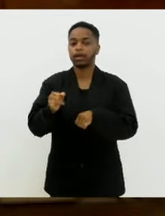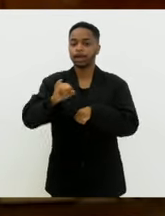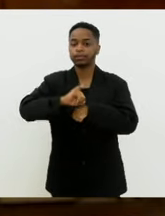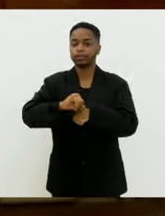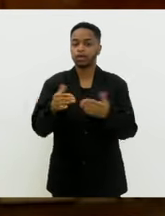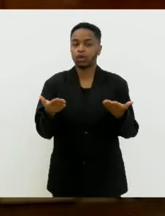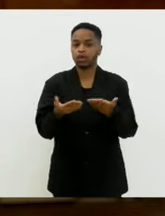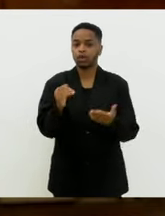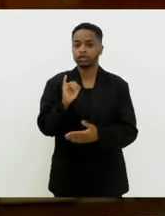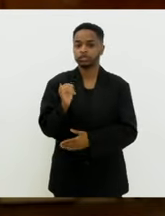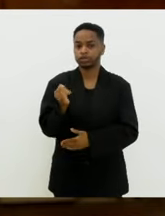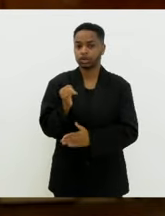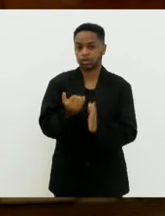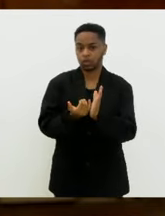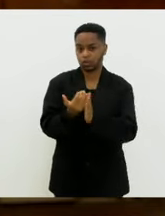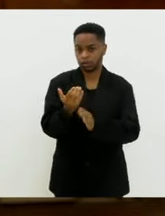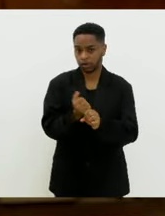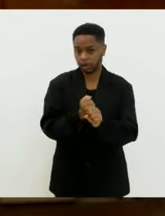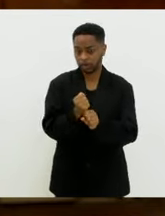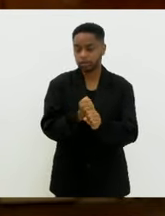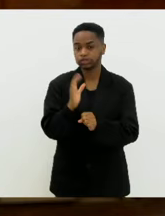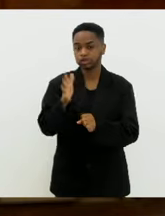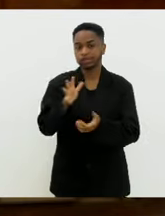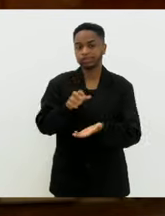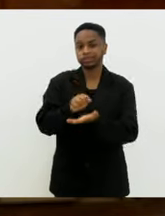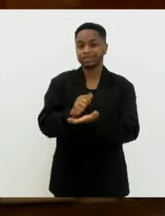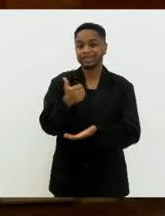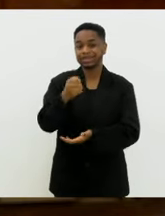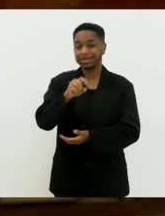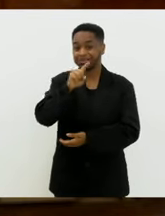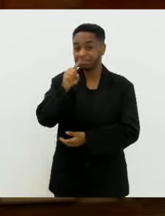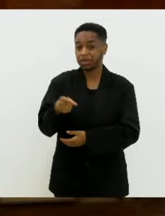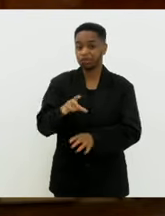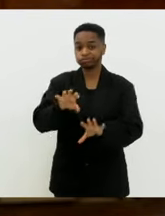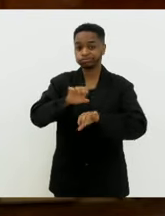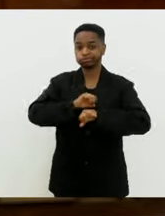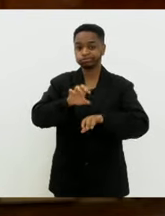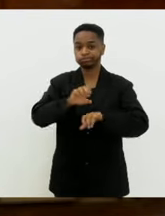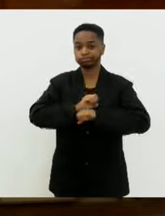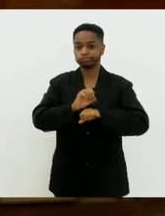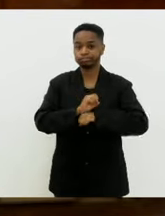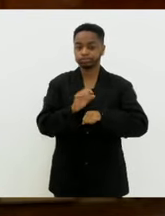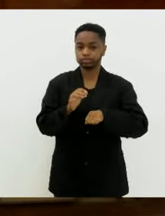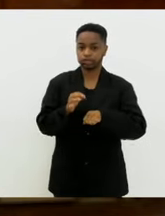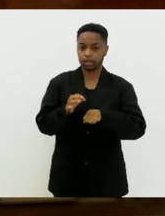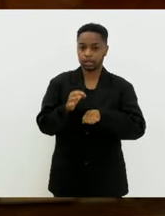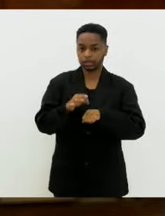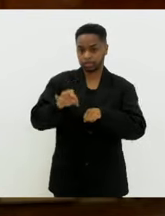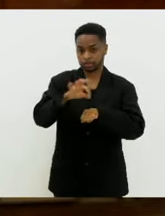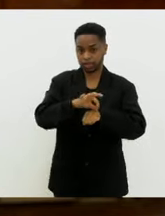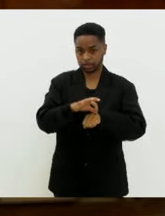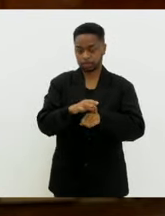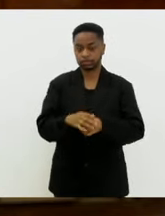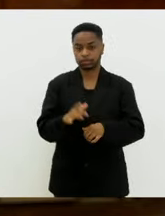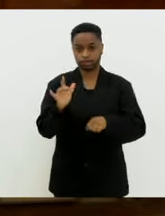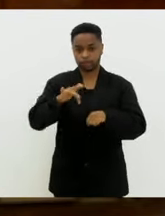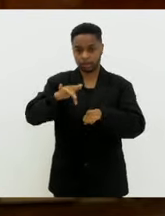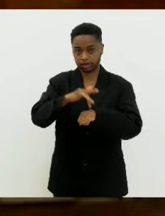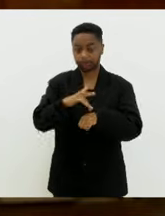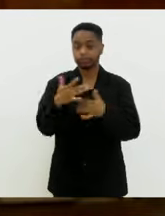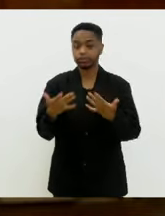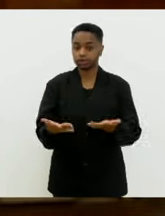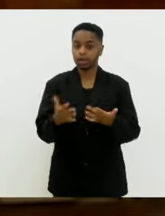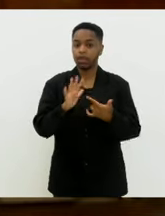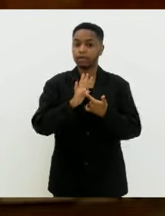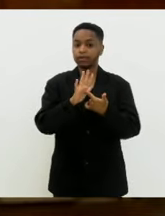de ano, foram registrados mais de 10 mil casos de dengue. A taxa de incidência é de